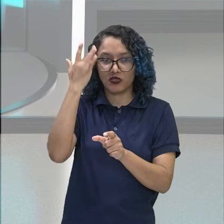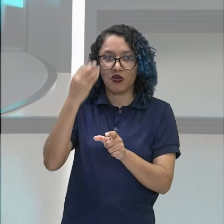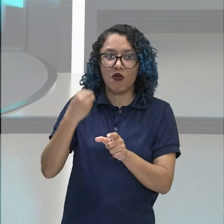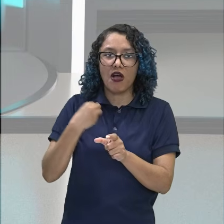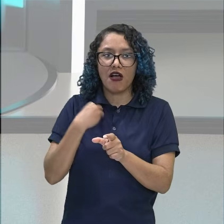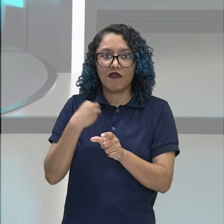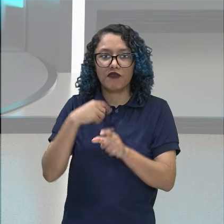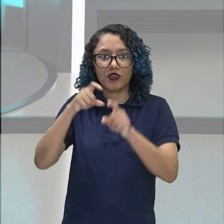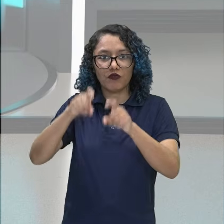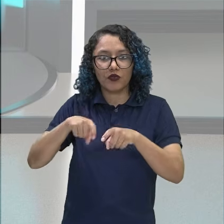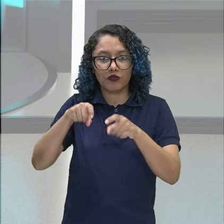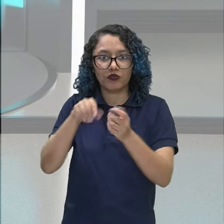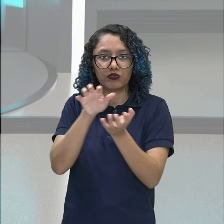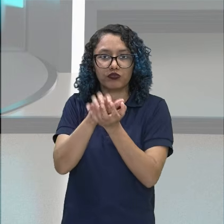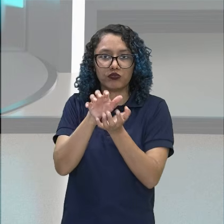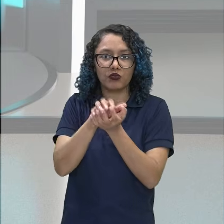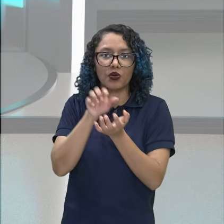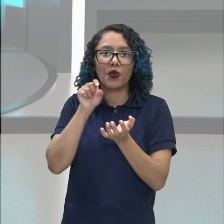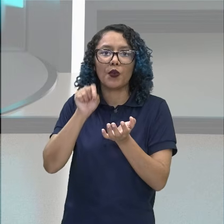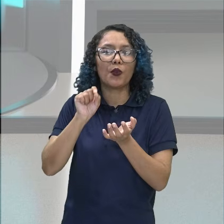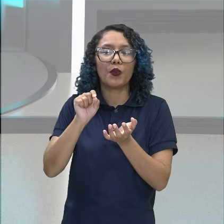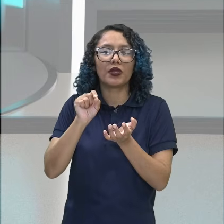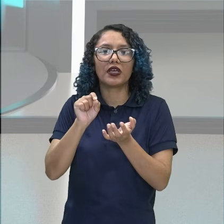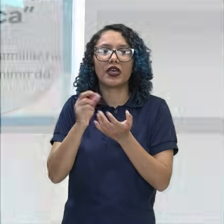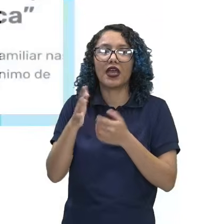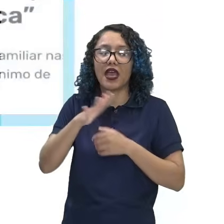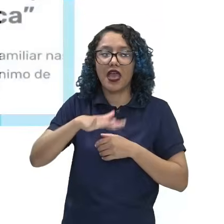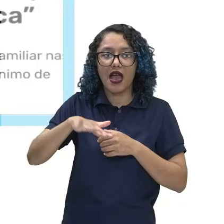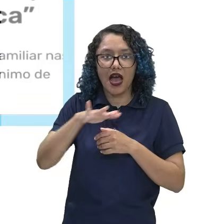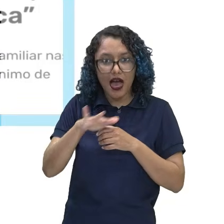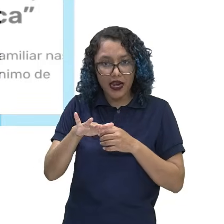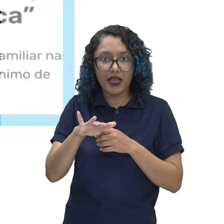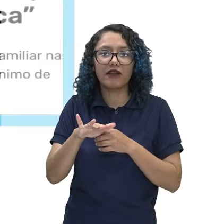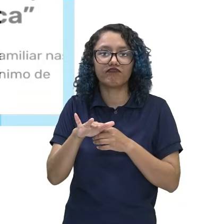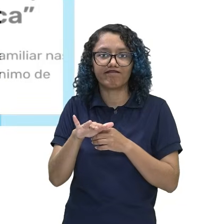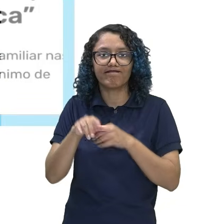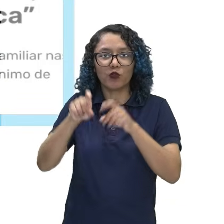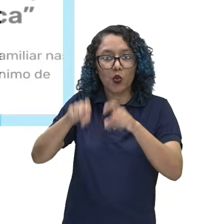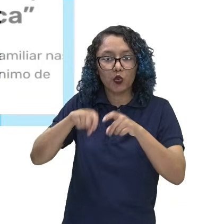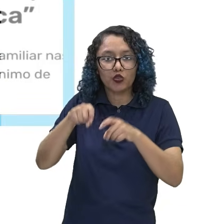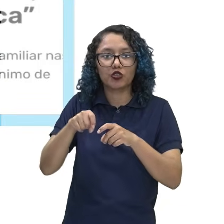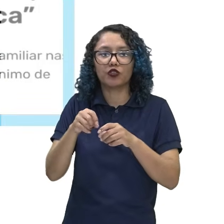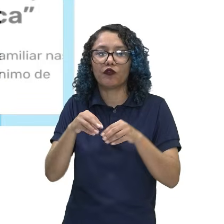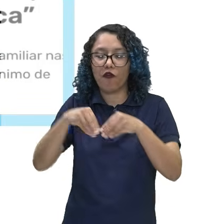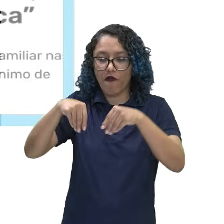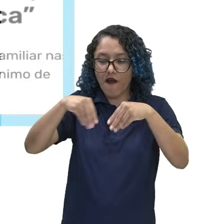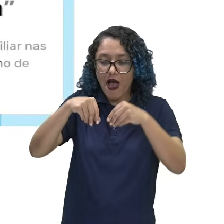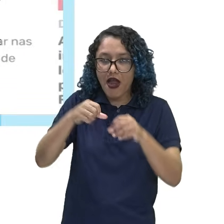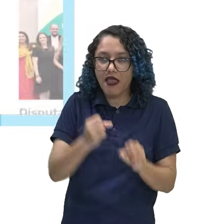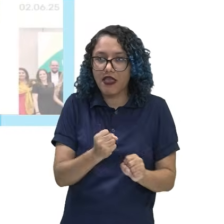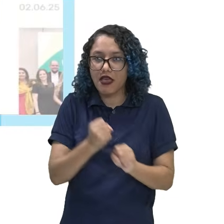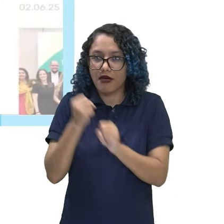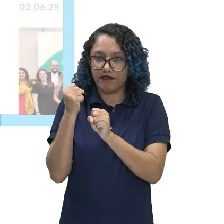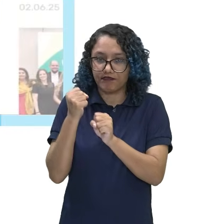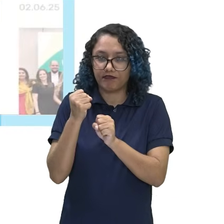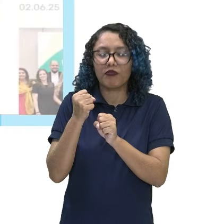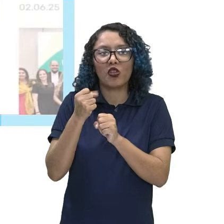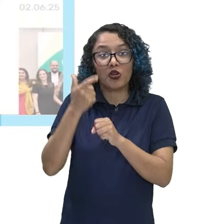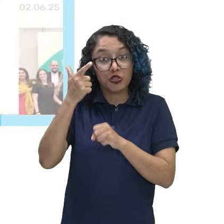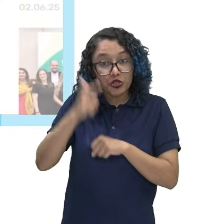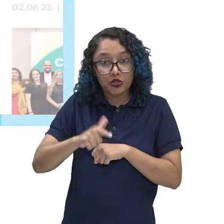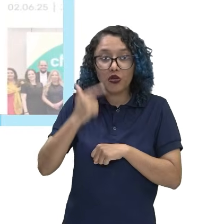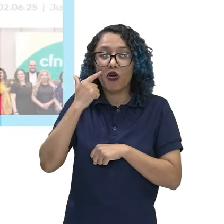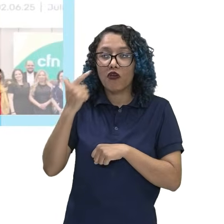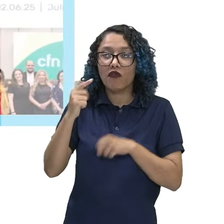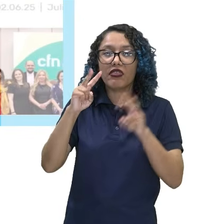o berço da farinha de mandioca. Nota aqui que, mais uma vez, tem a questão da alimentação sendo notícia, e no